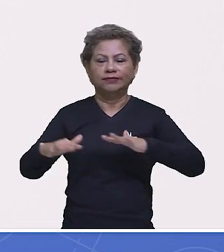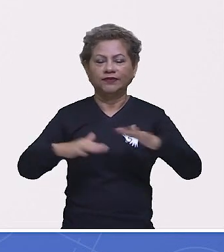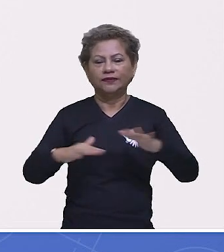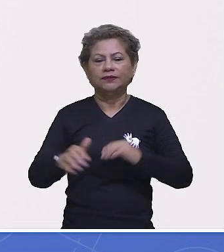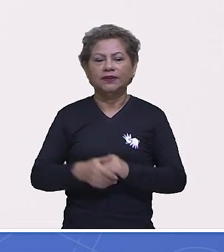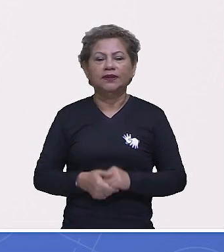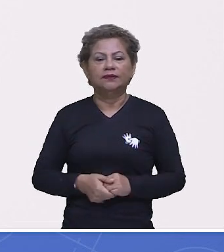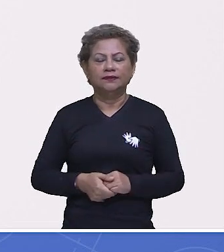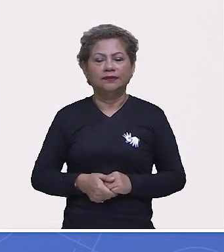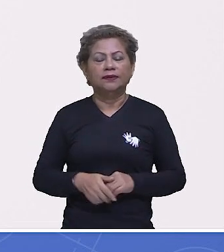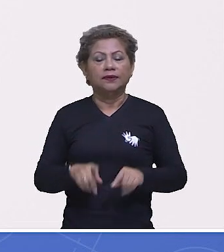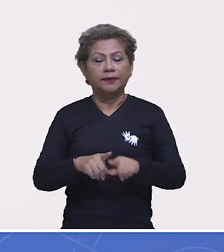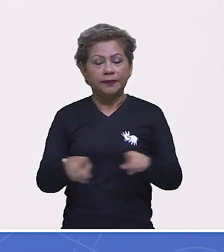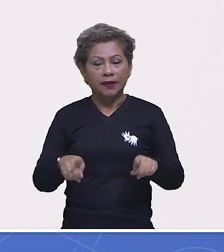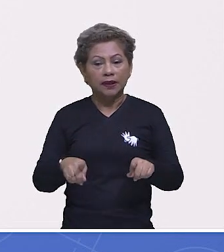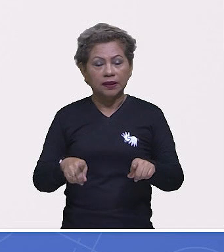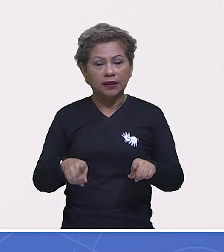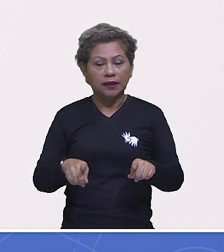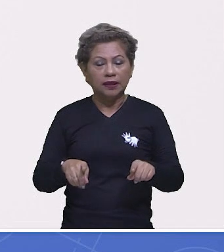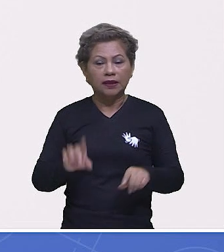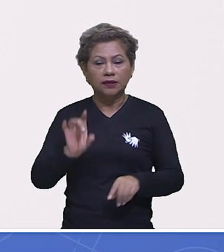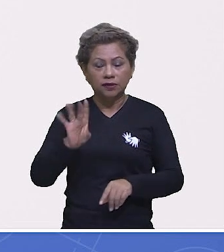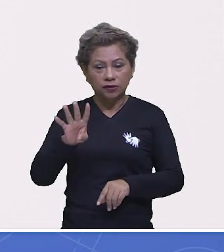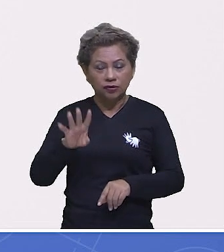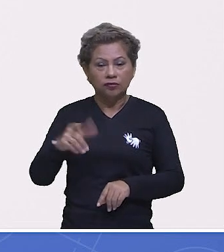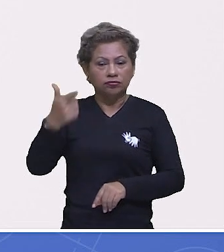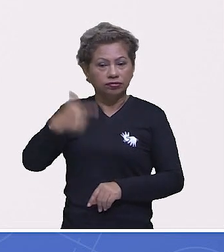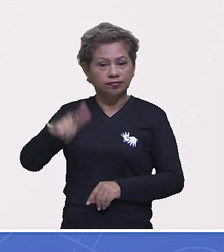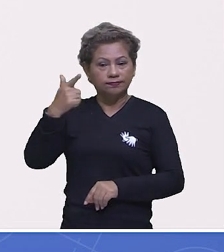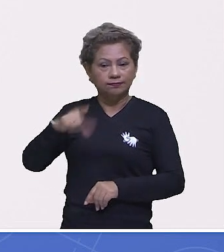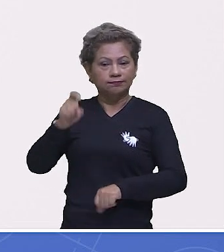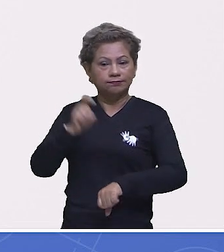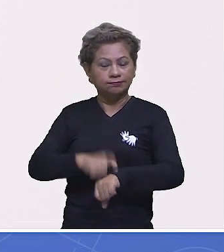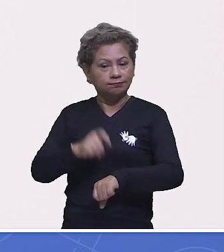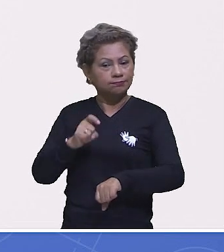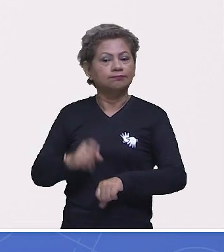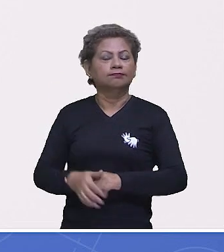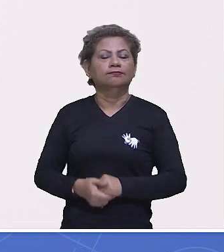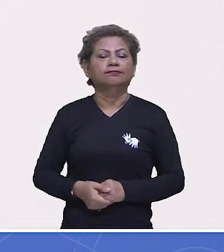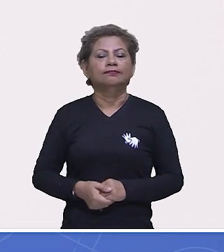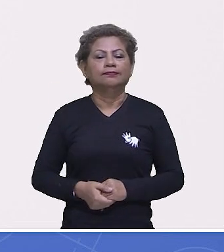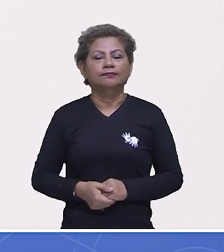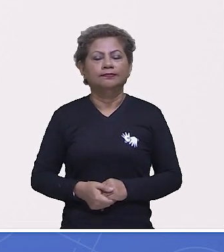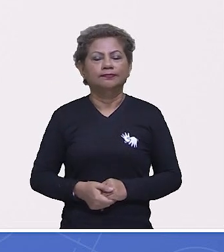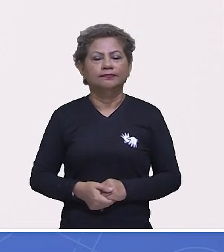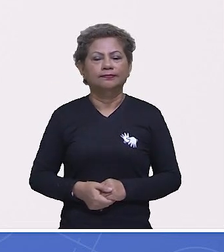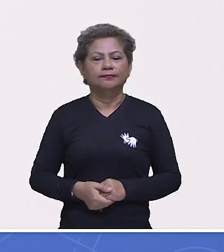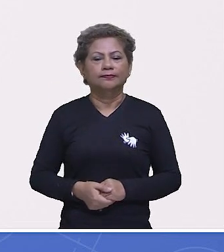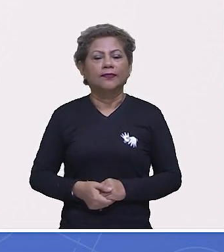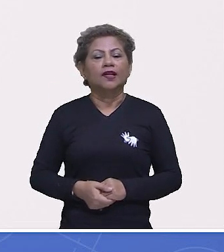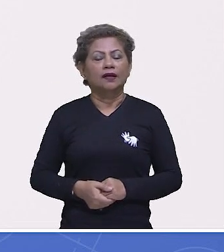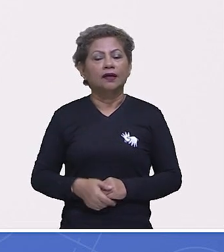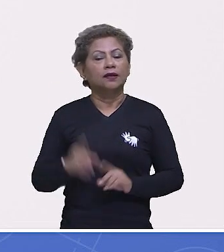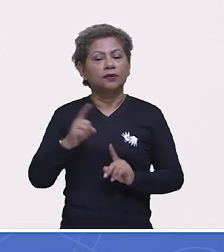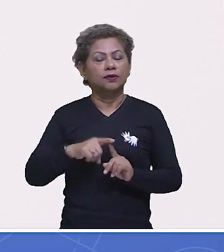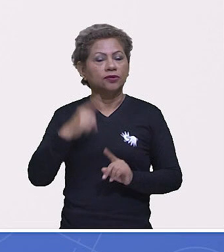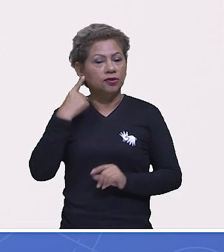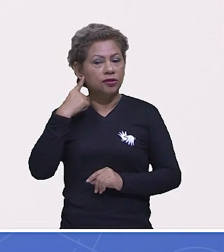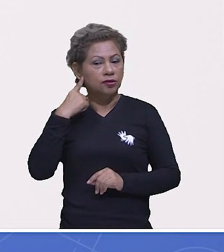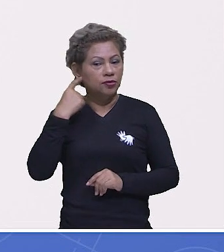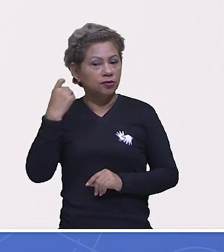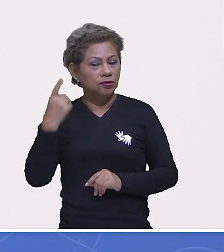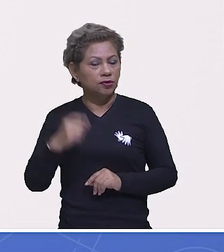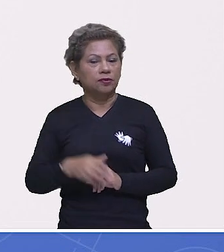mas sim com a repetição periódica de tempos, geralmente marcado pelo som. Por fim,